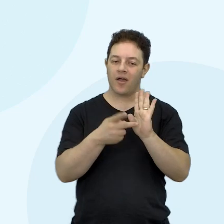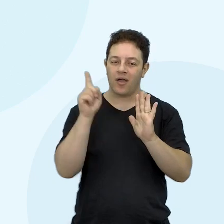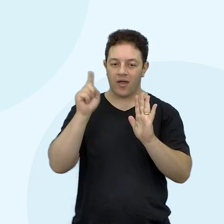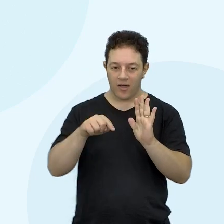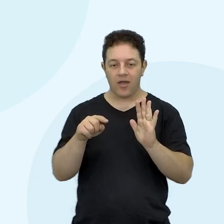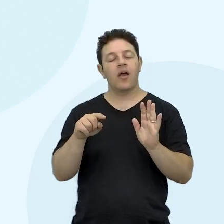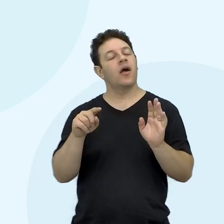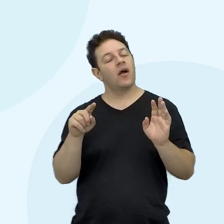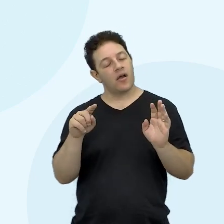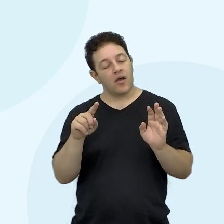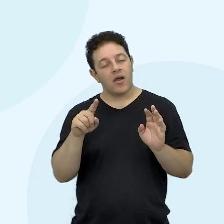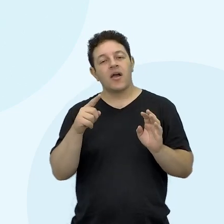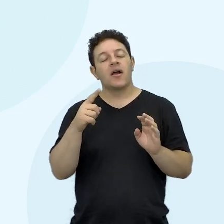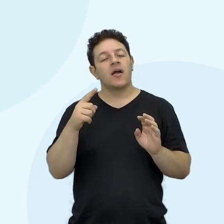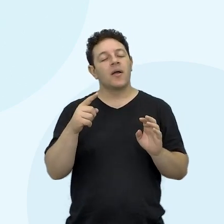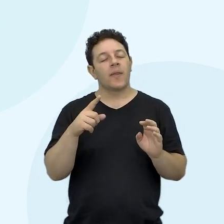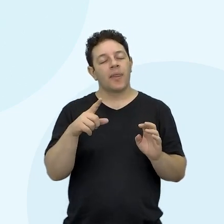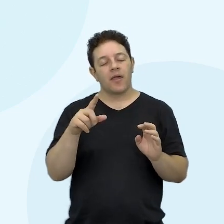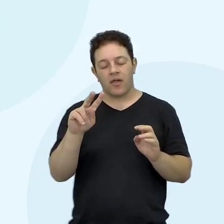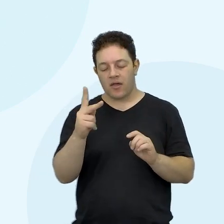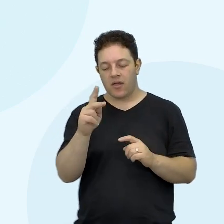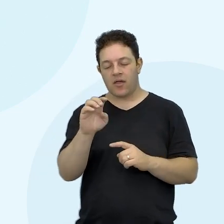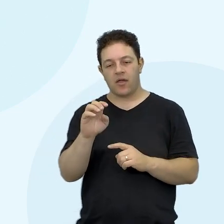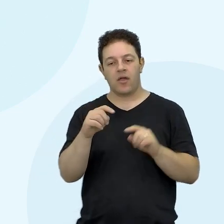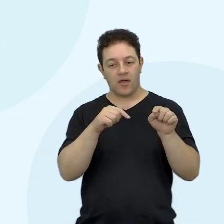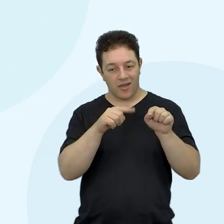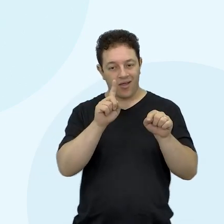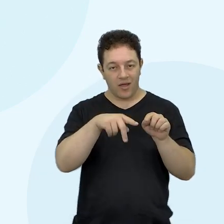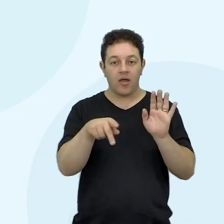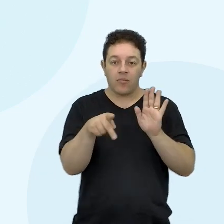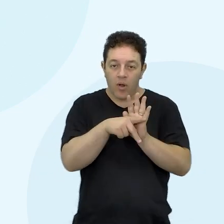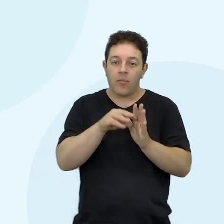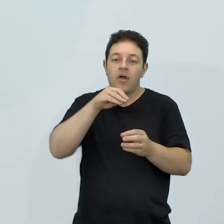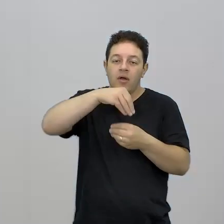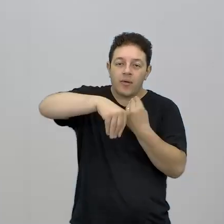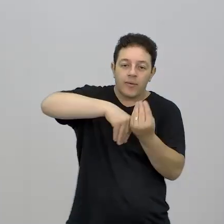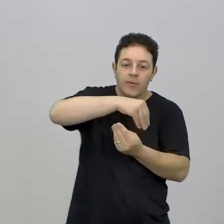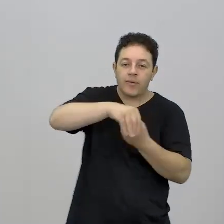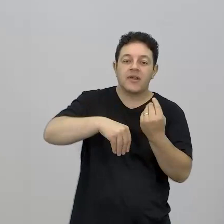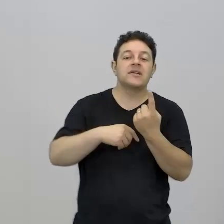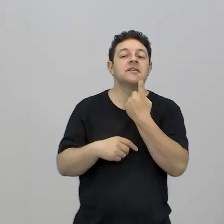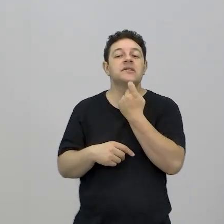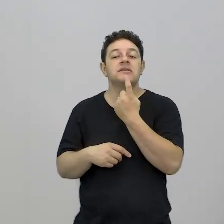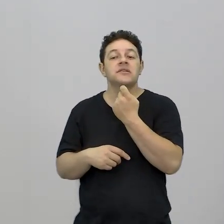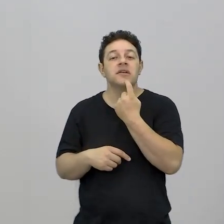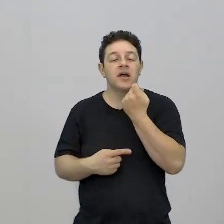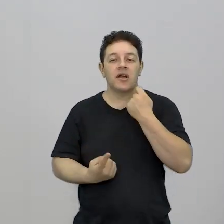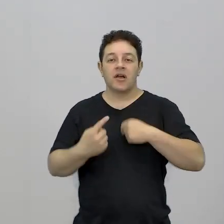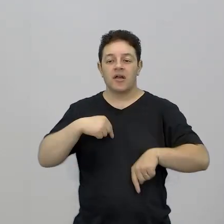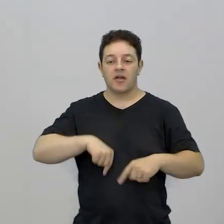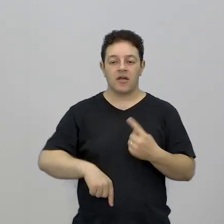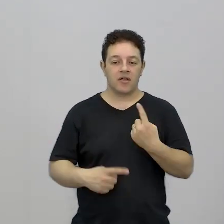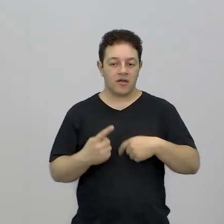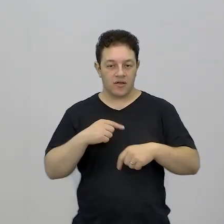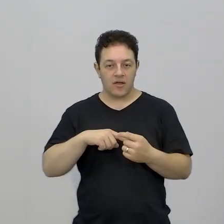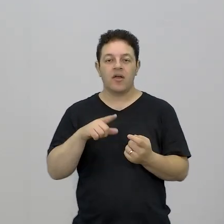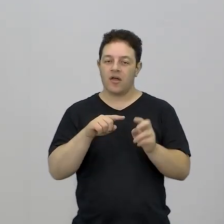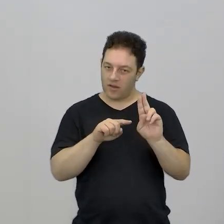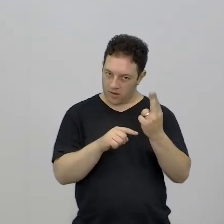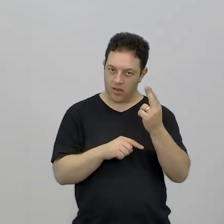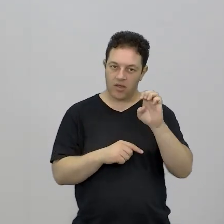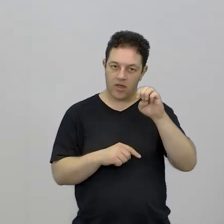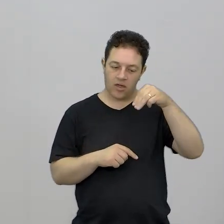hemoglobina é justamente, né, aquela substância presente, né, nas nossas células vermelhas, né, presente lá nos